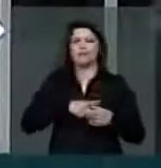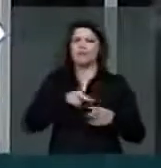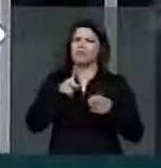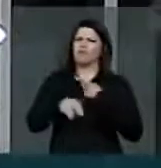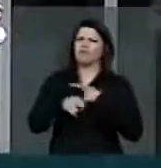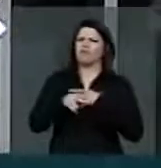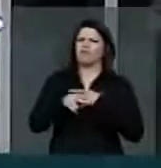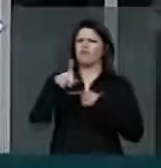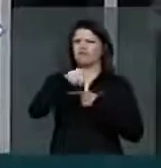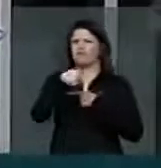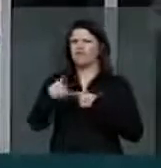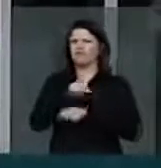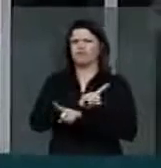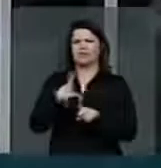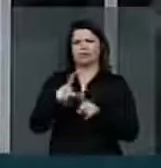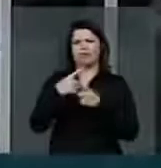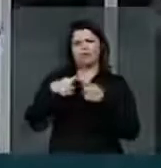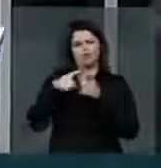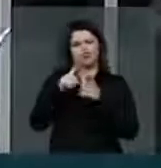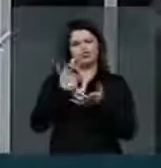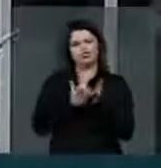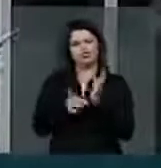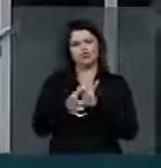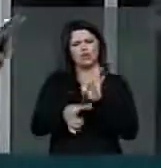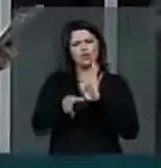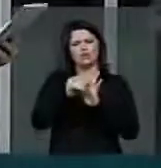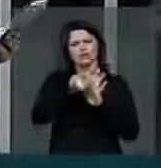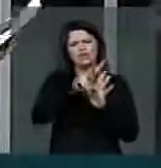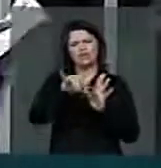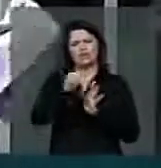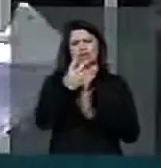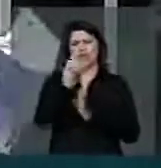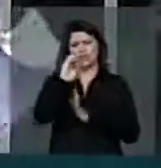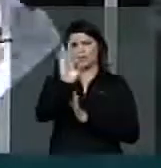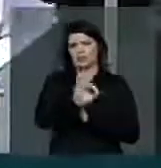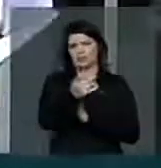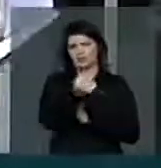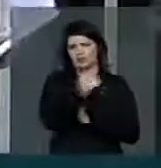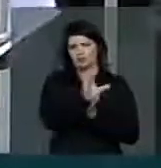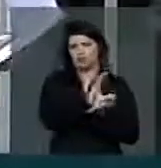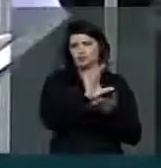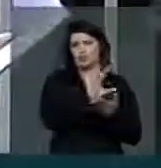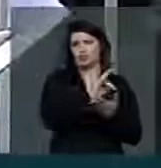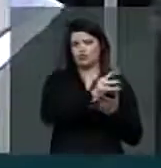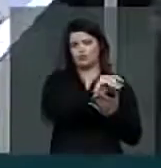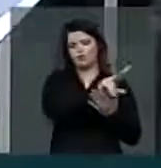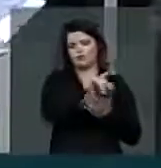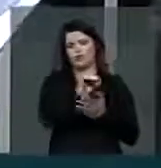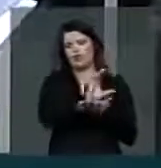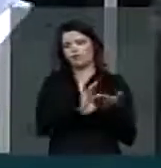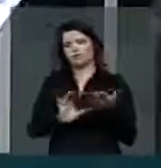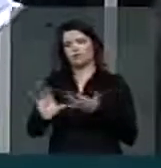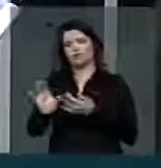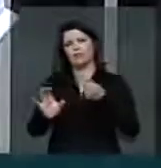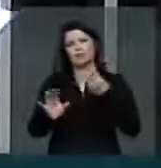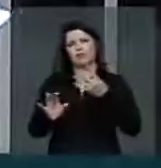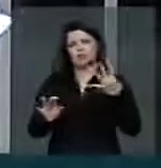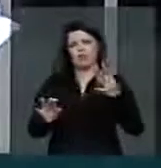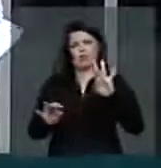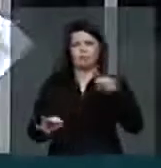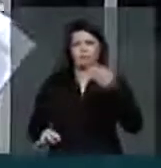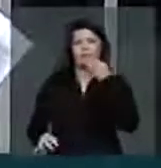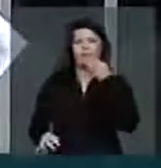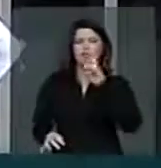vete, porque essa emenda está destinando 40% destes valores, que são 34 bilhões de